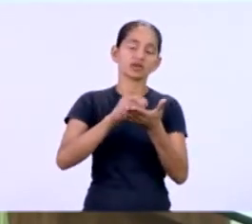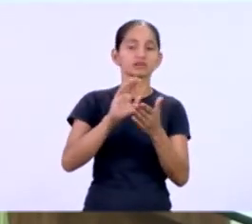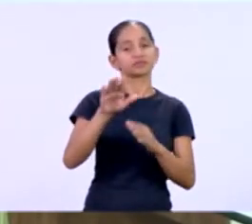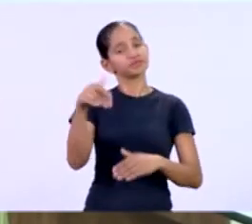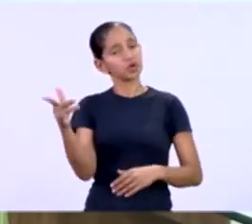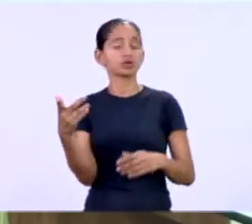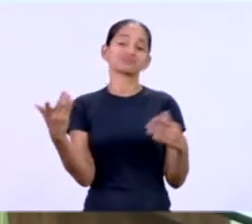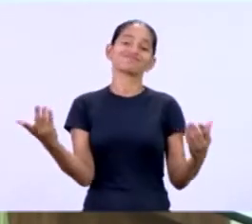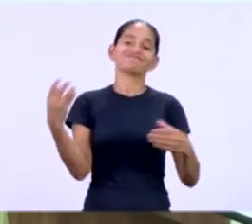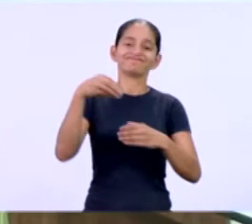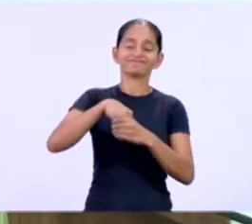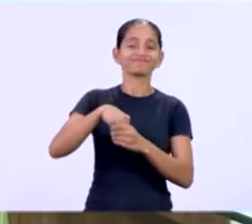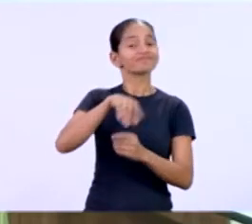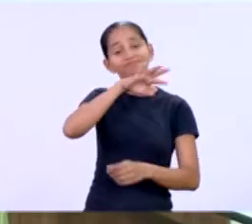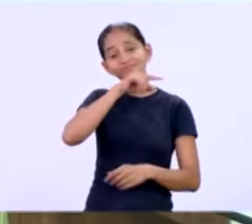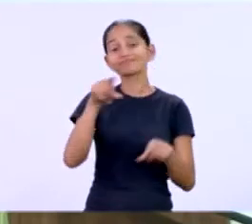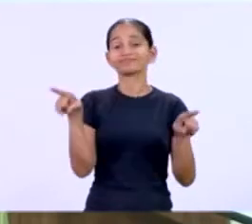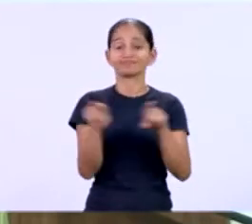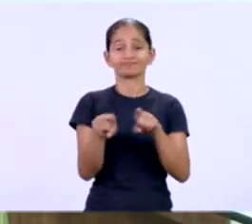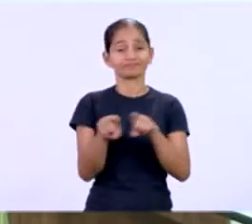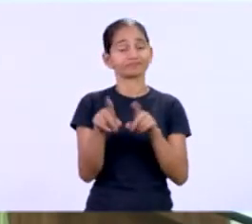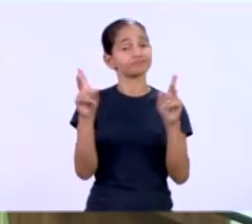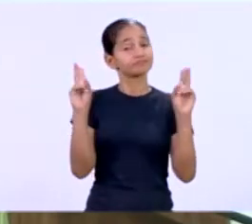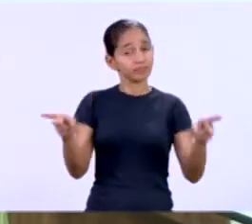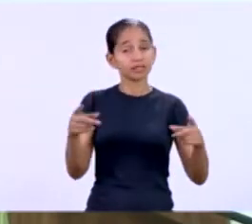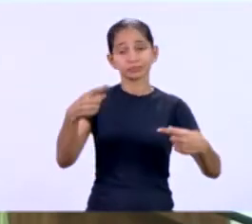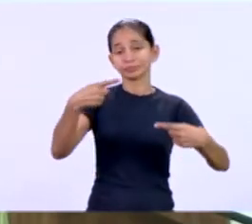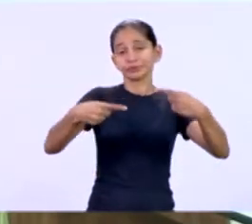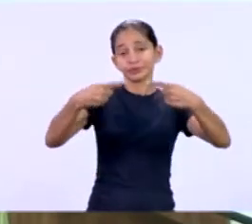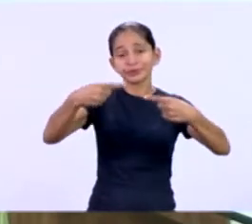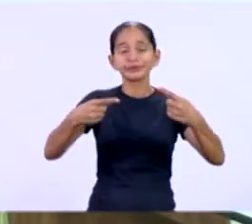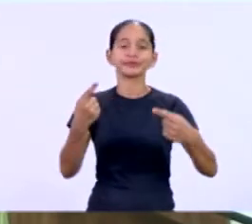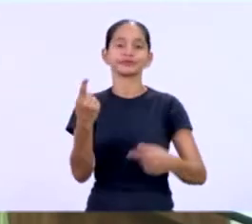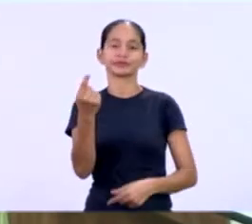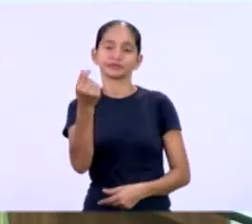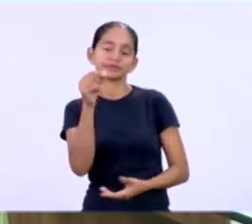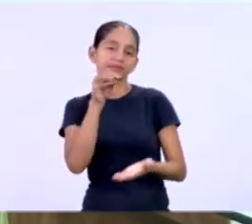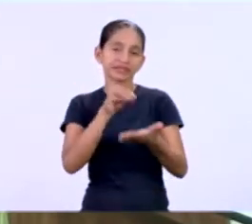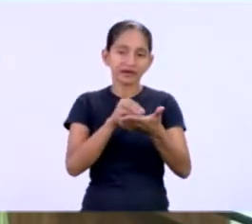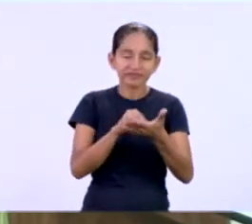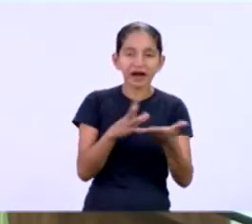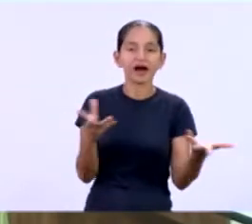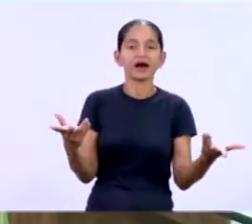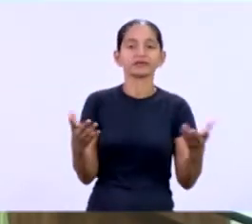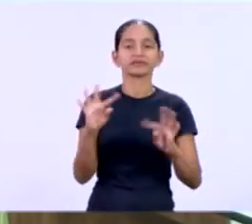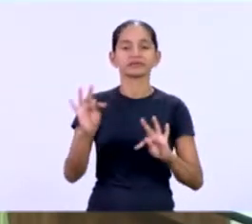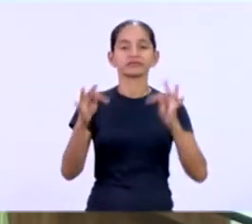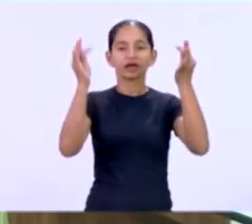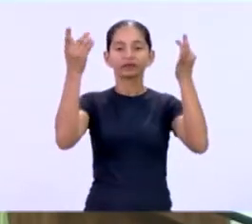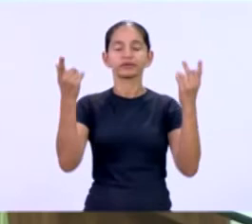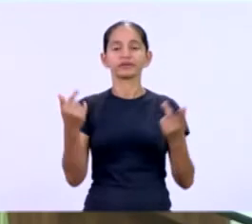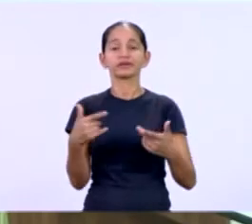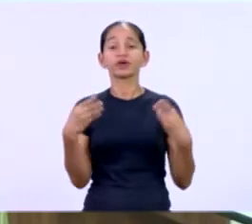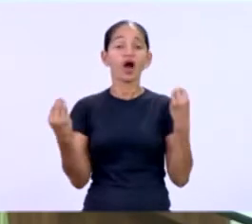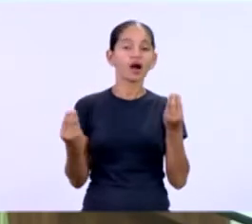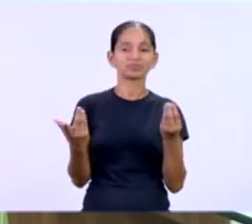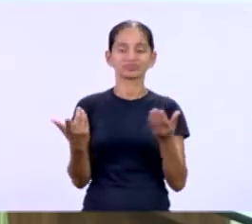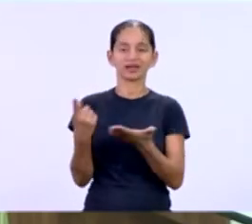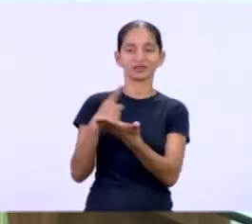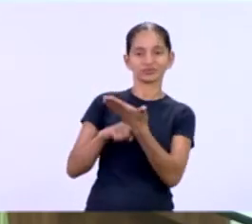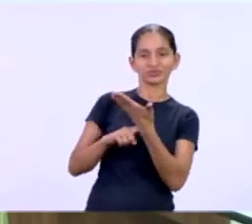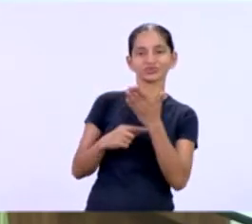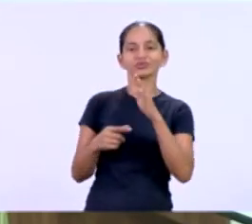que, analisando essas situações políticas, econômicas, sociais e tecnológicas, os